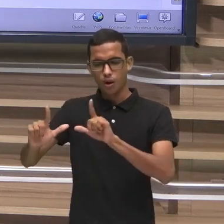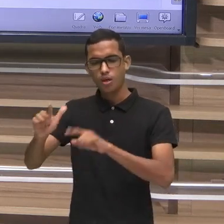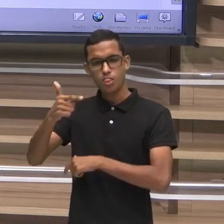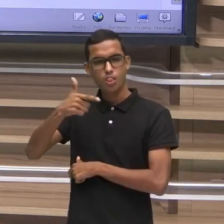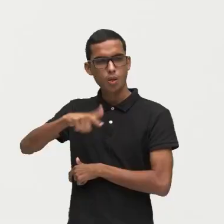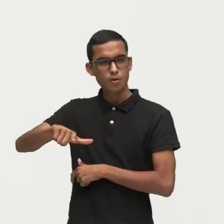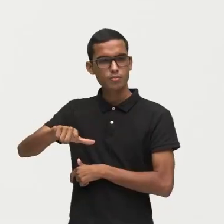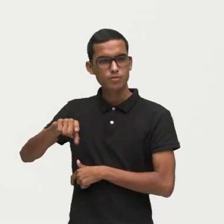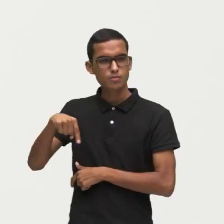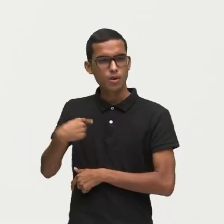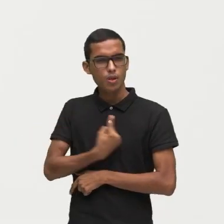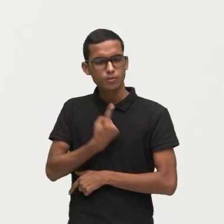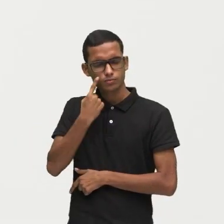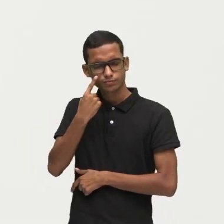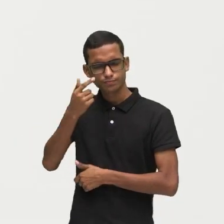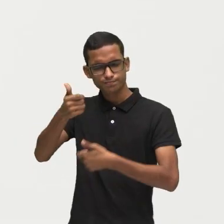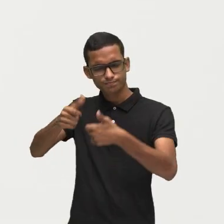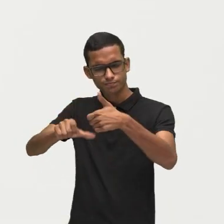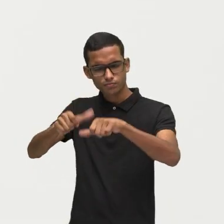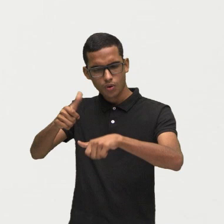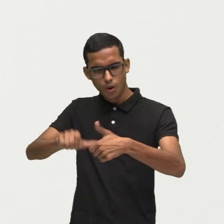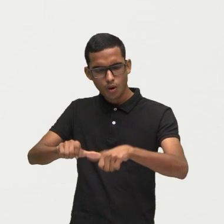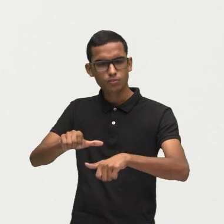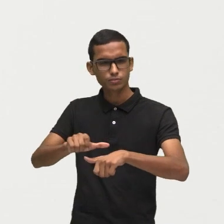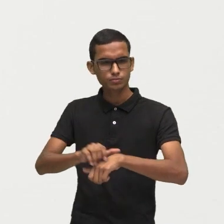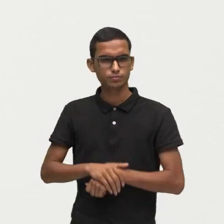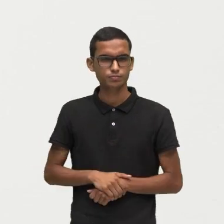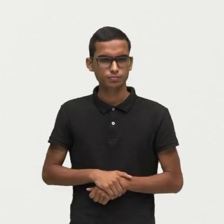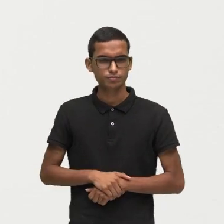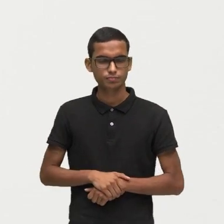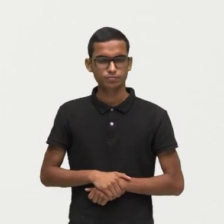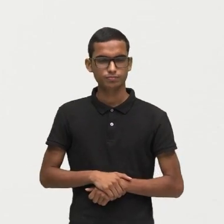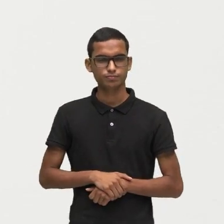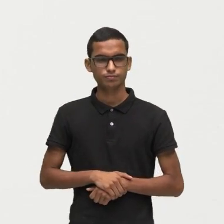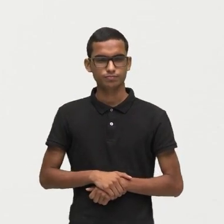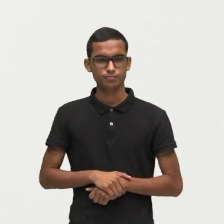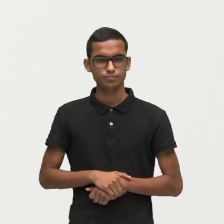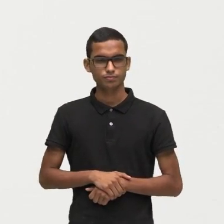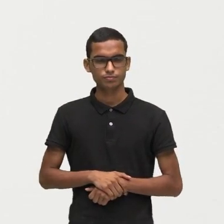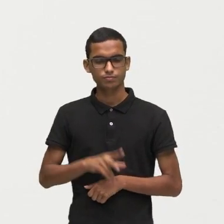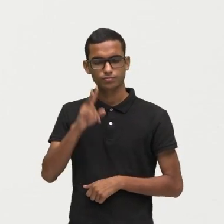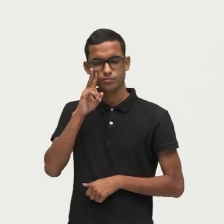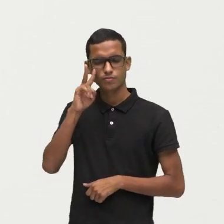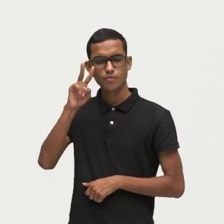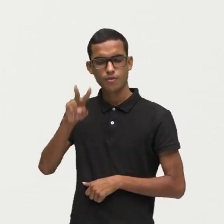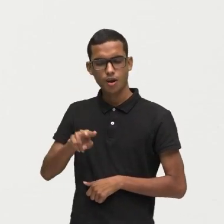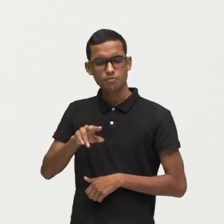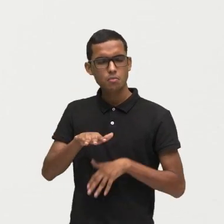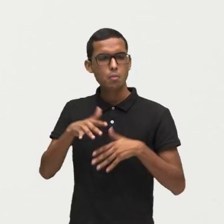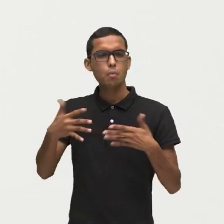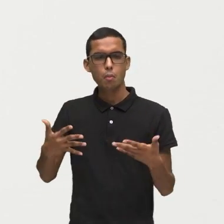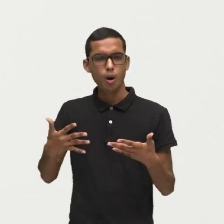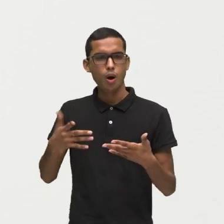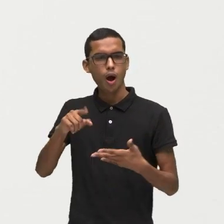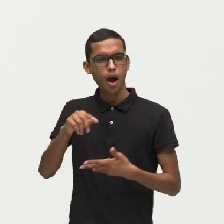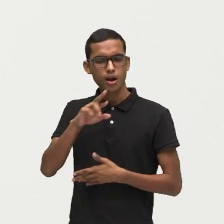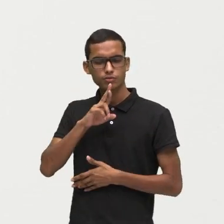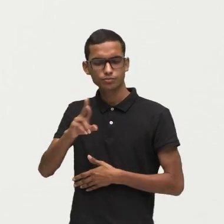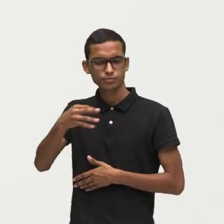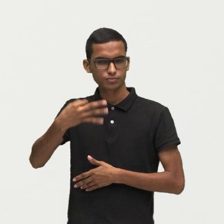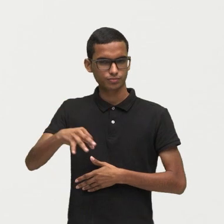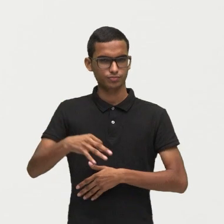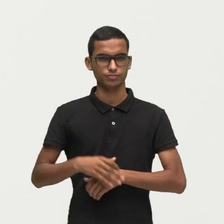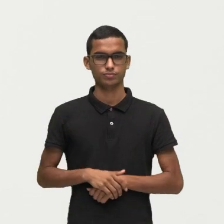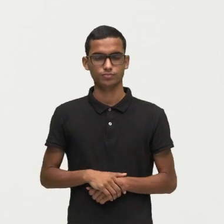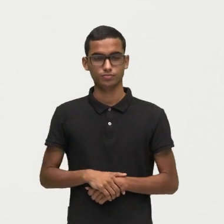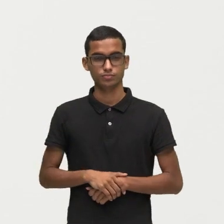uma análise bem sucinta, para a gente fazer aqui um mata-mata de qual opção corresponde à correta.